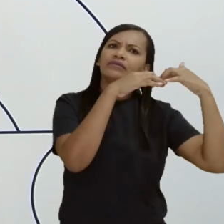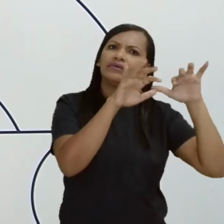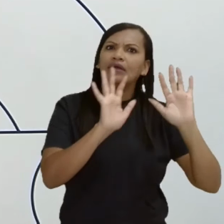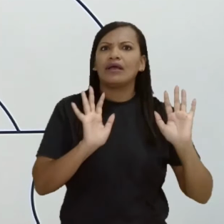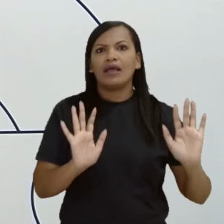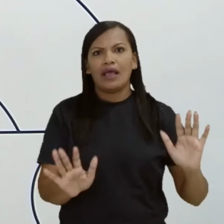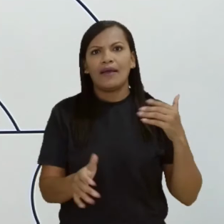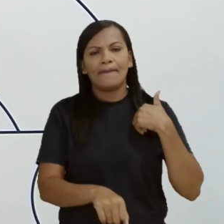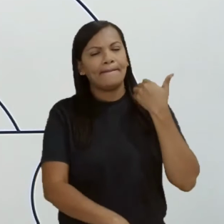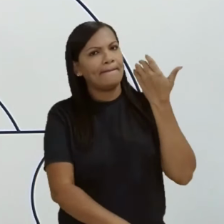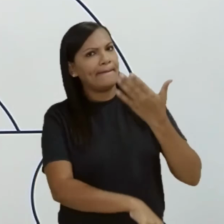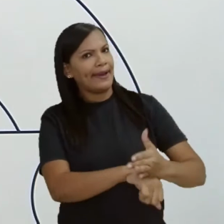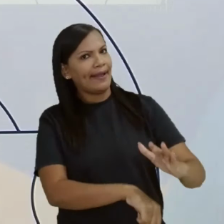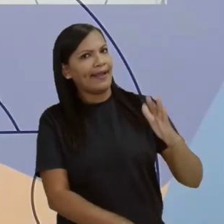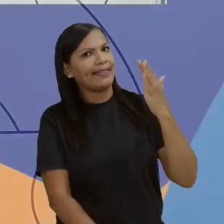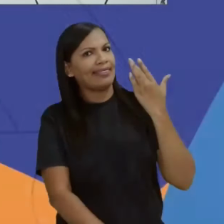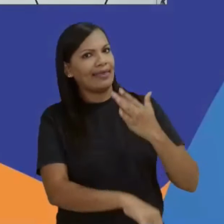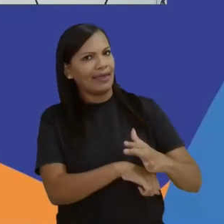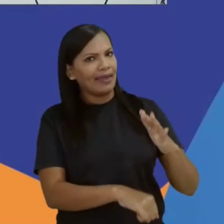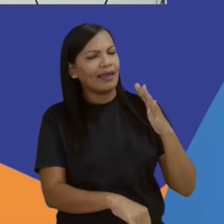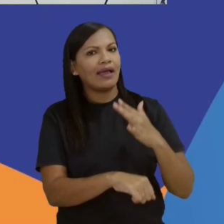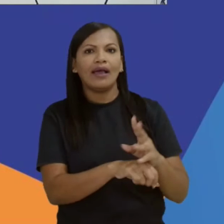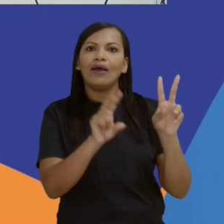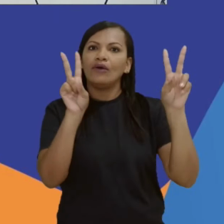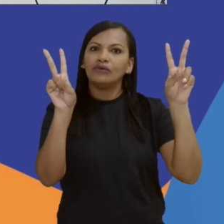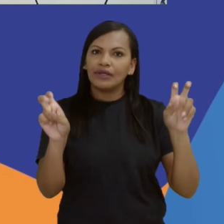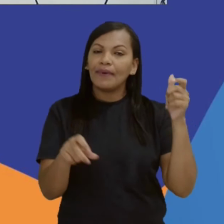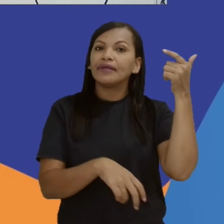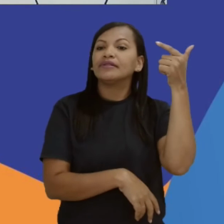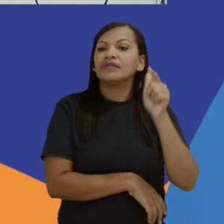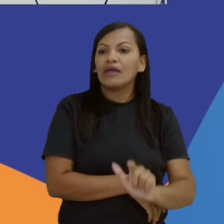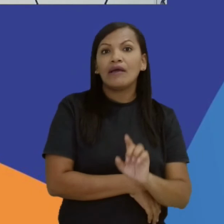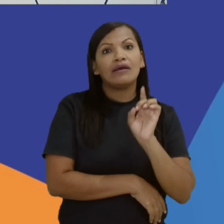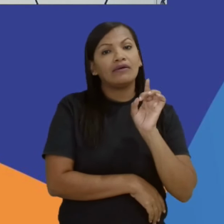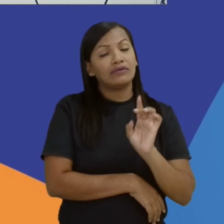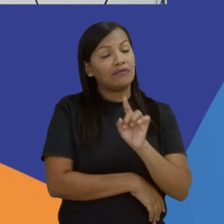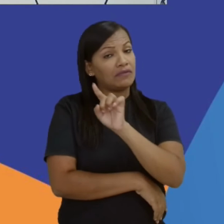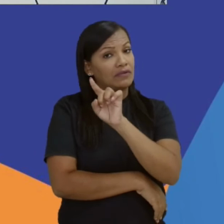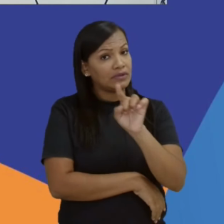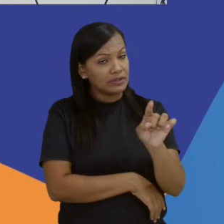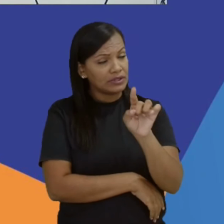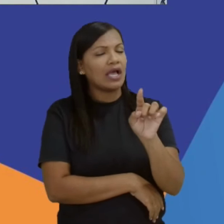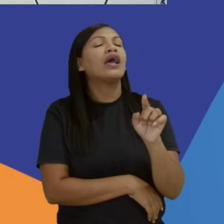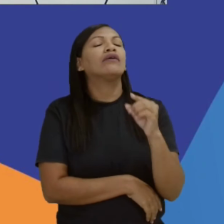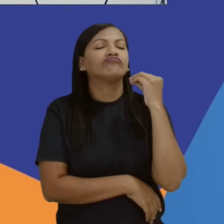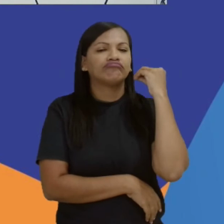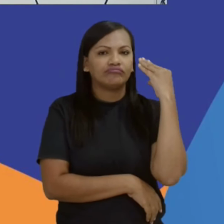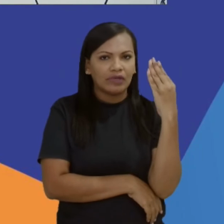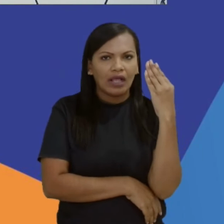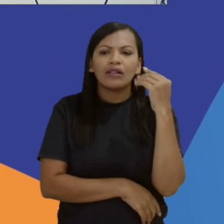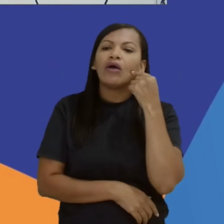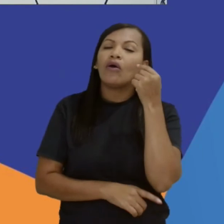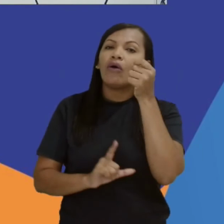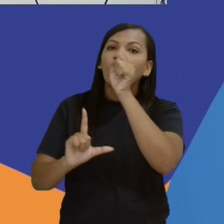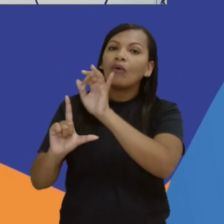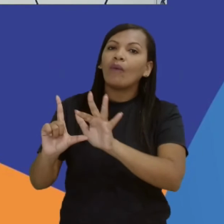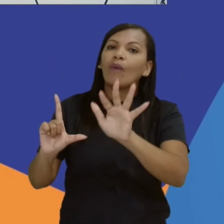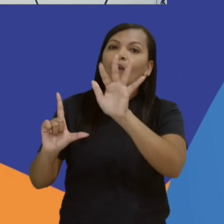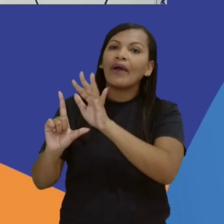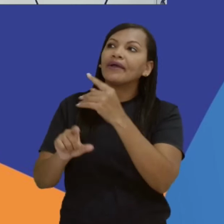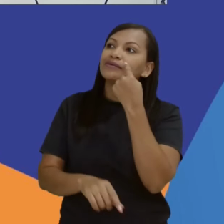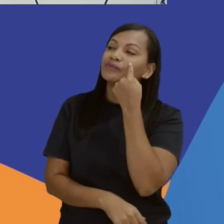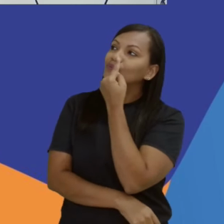para praticar sobre esse descritor, mais uma vez, é só você apontar a tela do seu celular para o QR Code que aparece